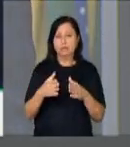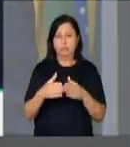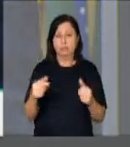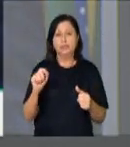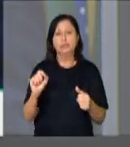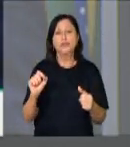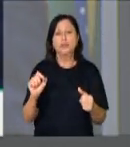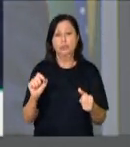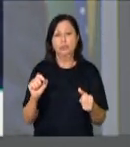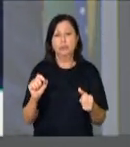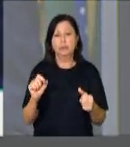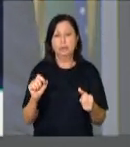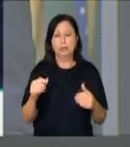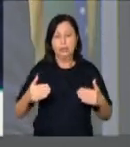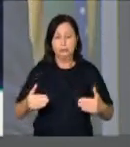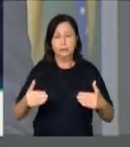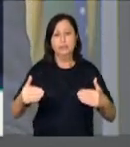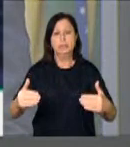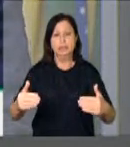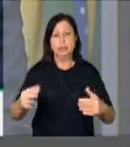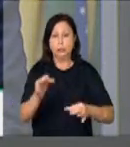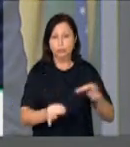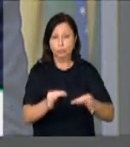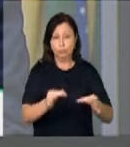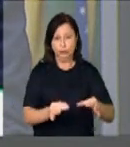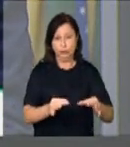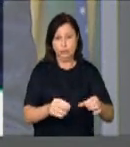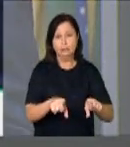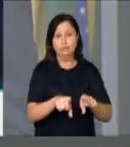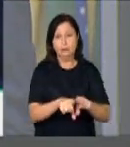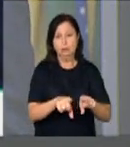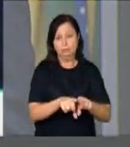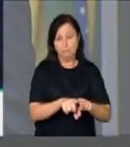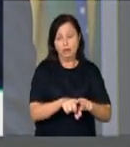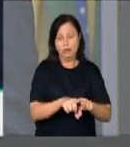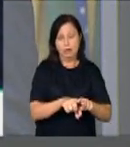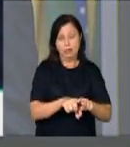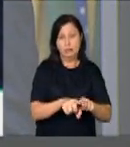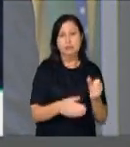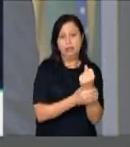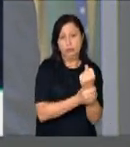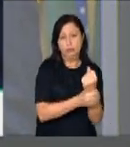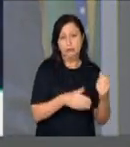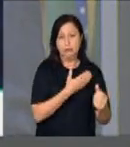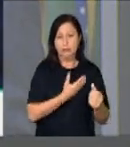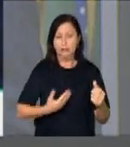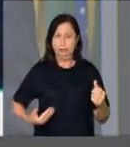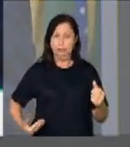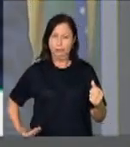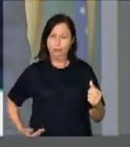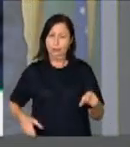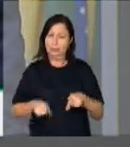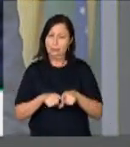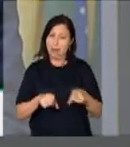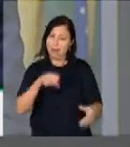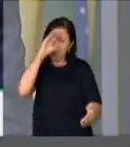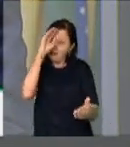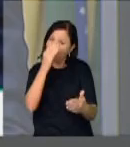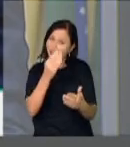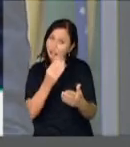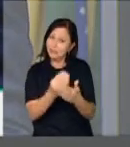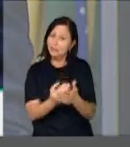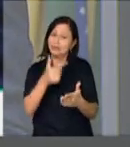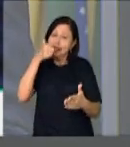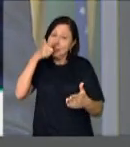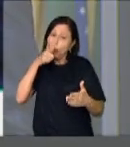segurança pública e isso foi feito mas eu sentia que mesmo assim a gente tinha que avançar com